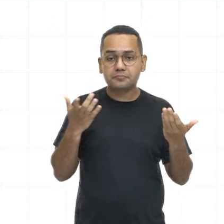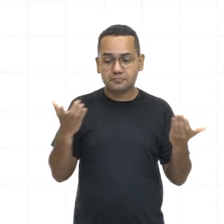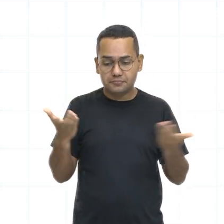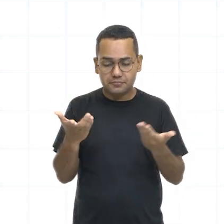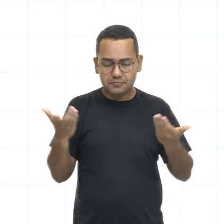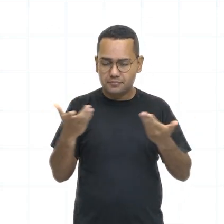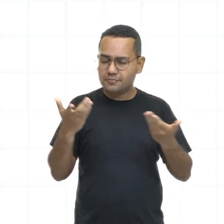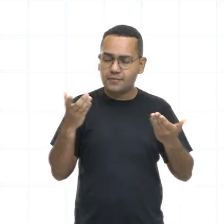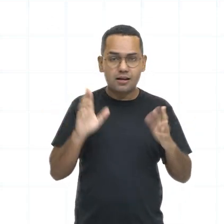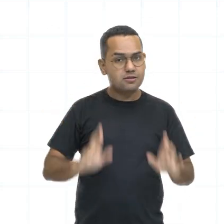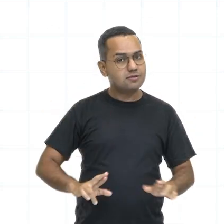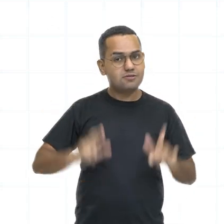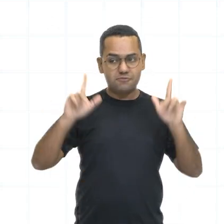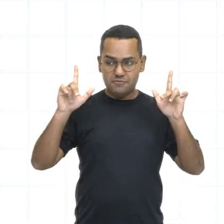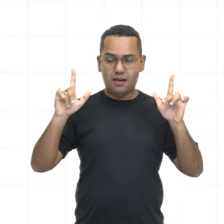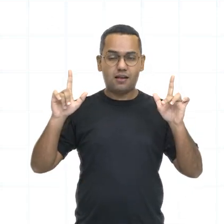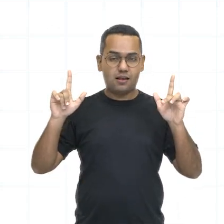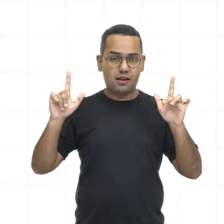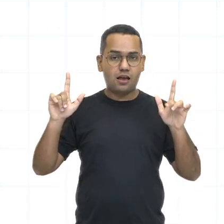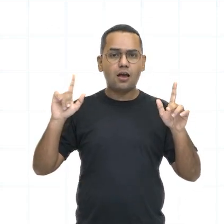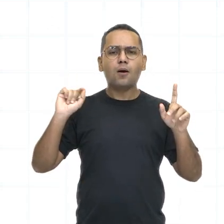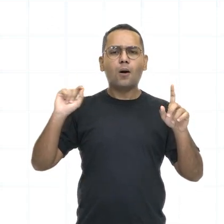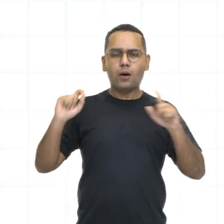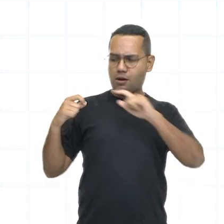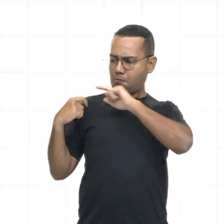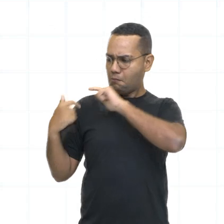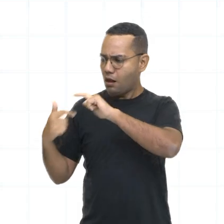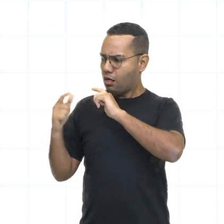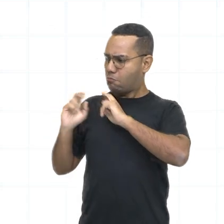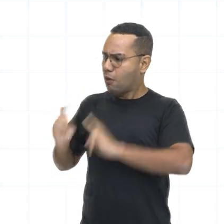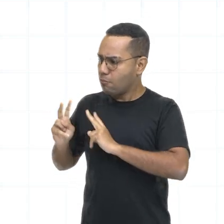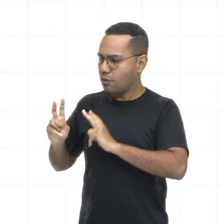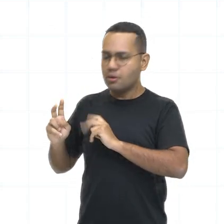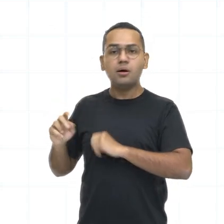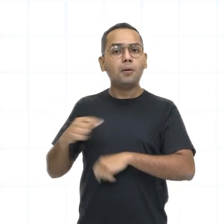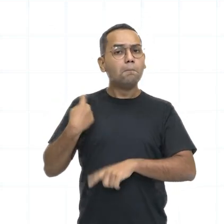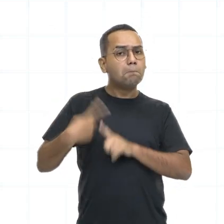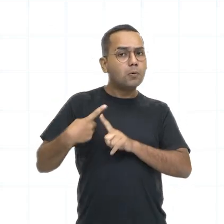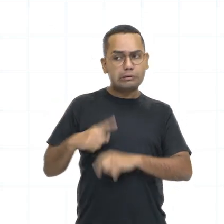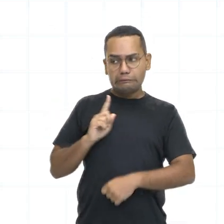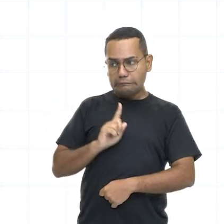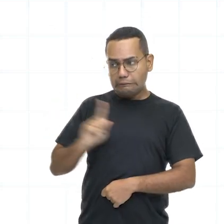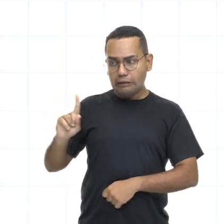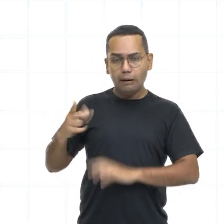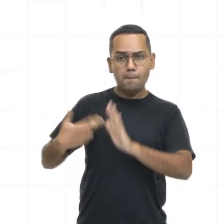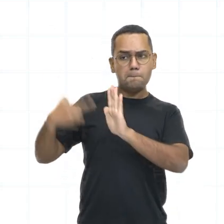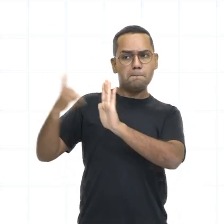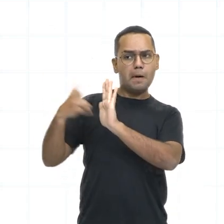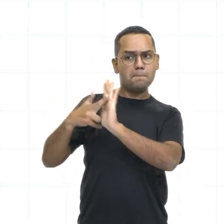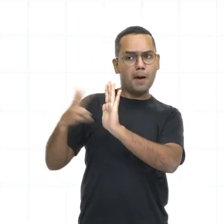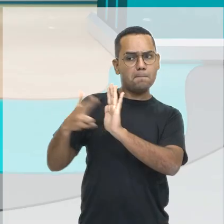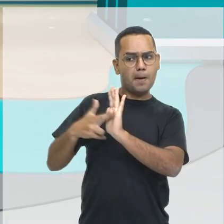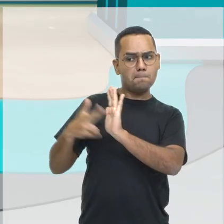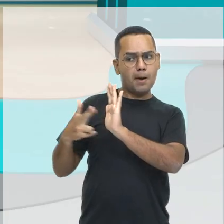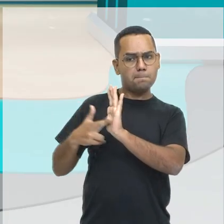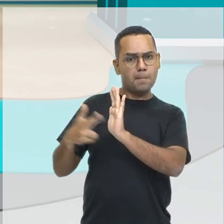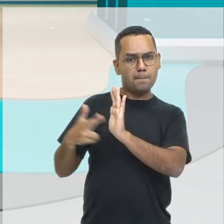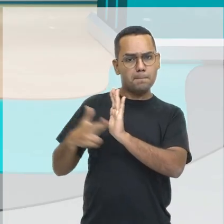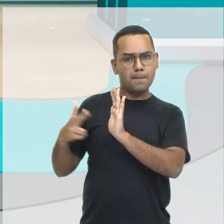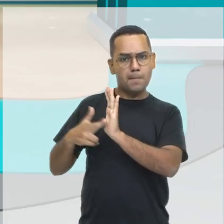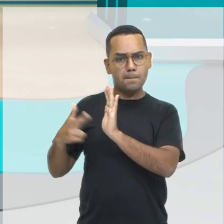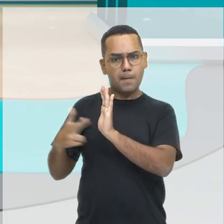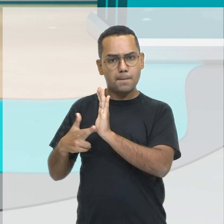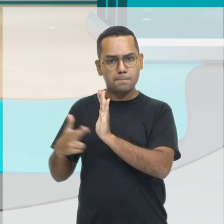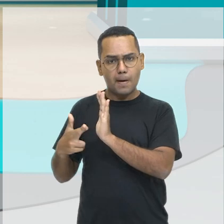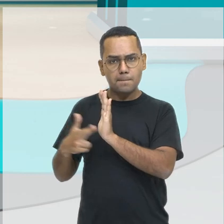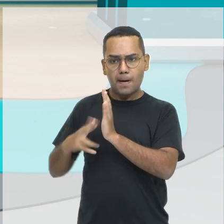tradicional, onde os atores têm que ter um texto decorado para fazer a sua apresentação teatral. Já